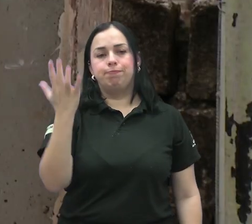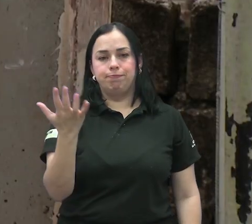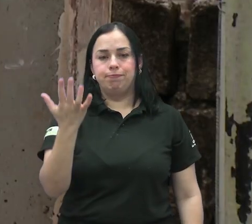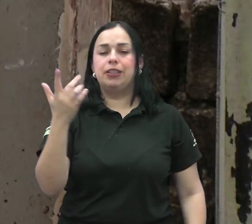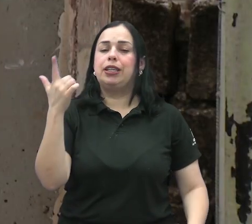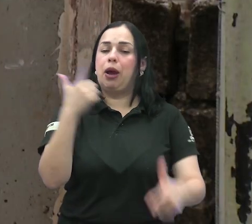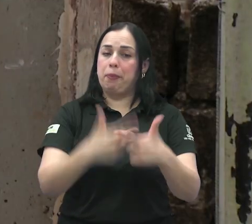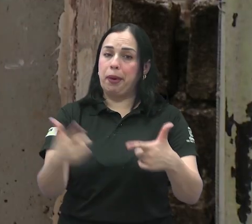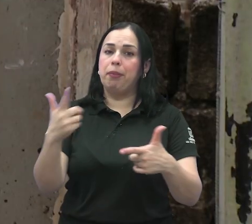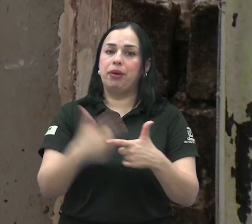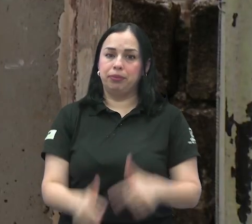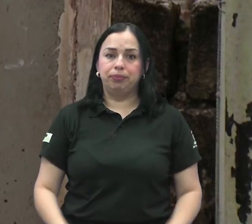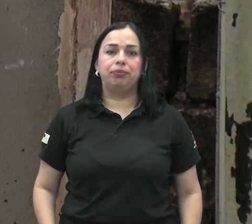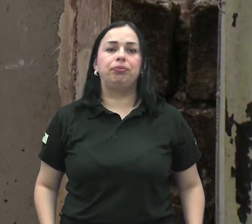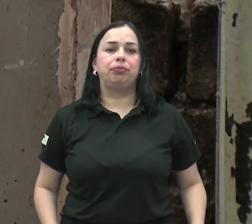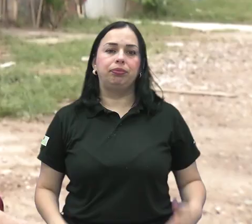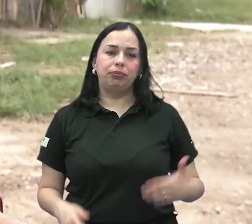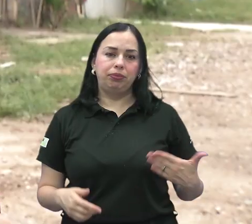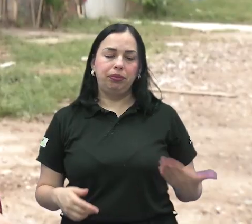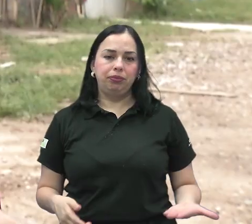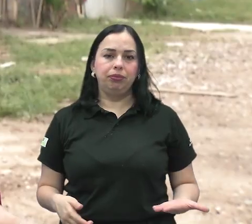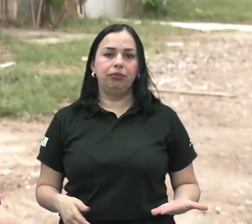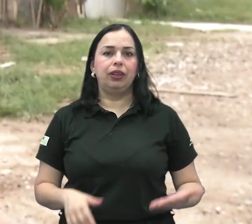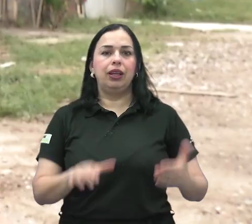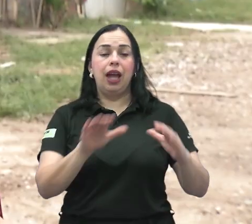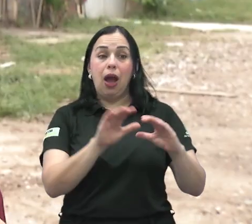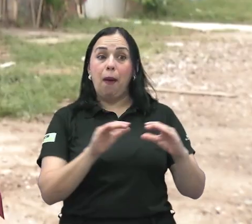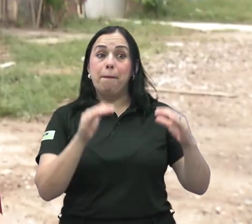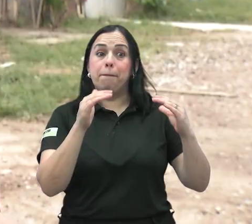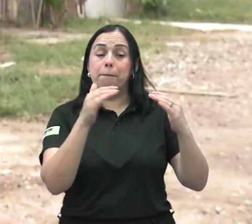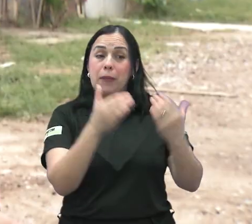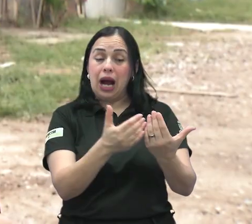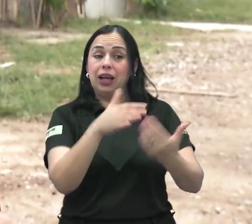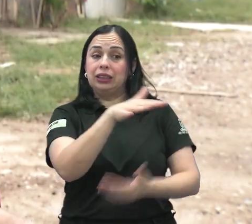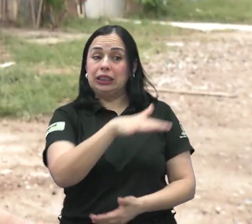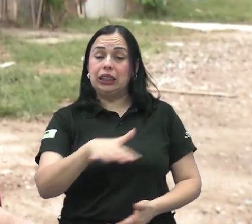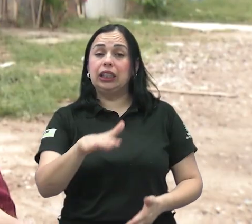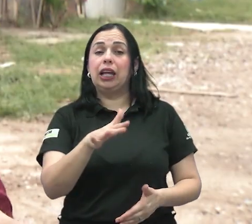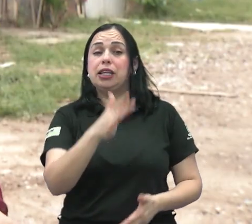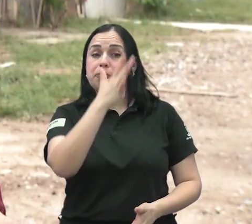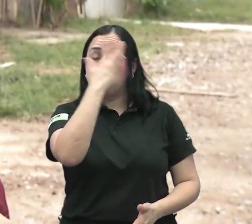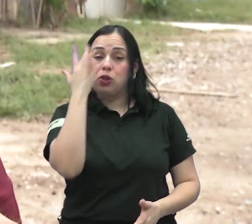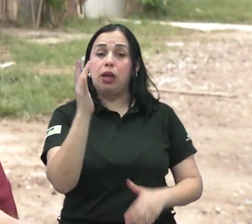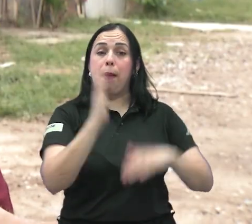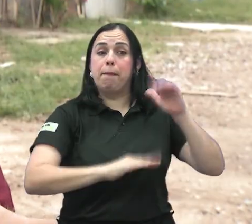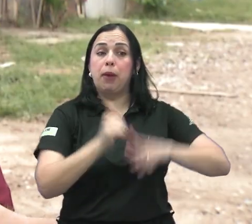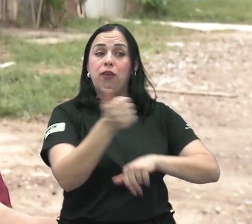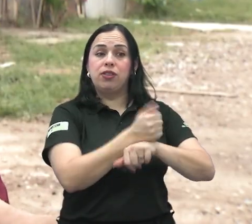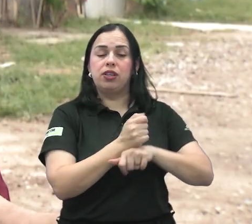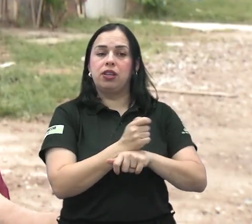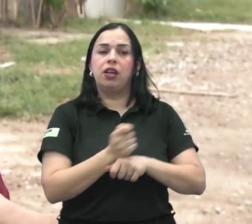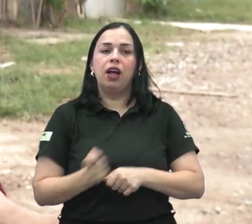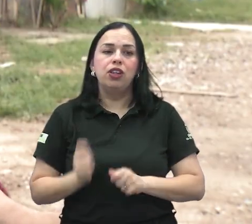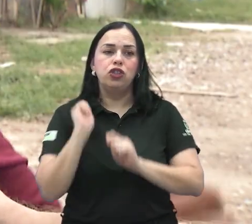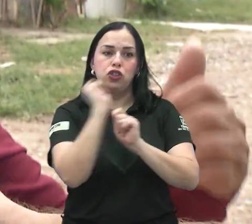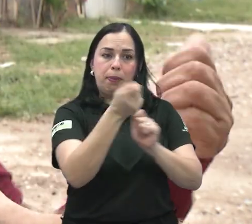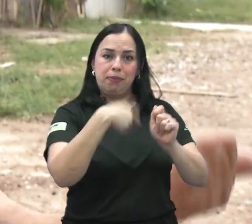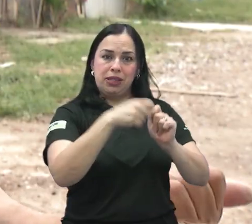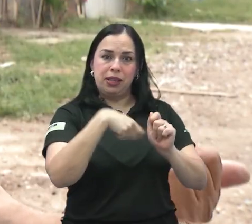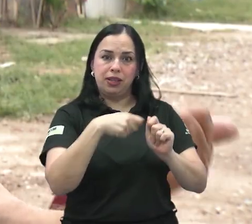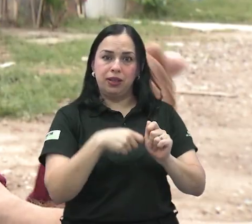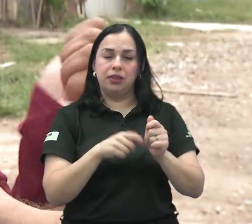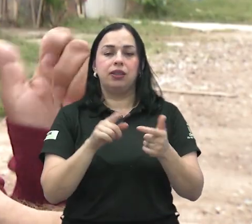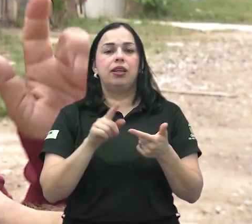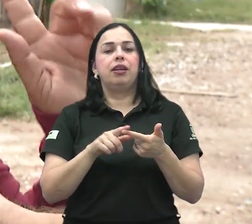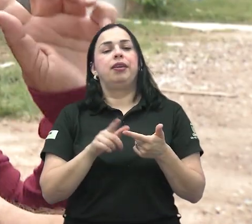queda de energia é um problema. E aí, como aqui é um bairro de pescadores, então a lei do